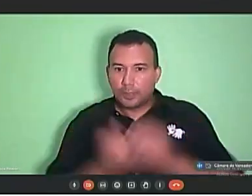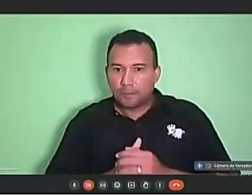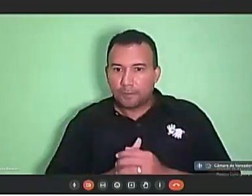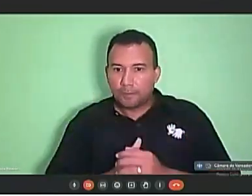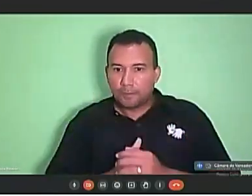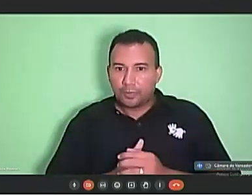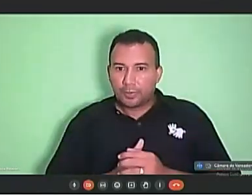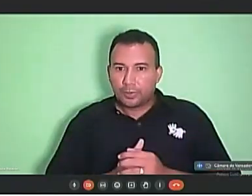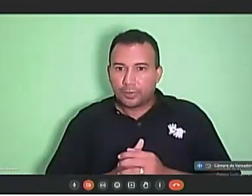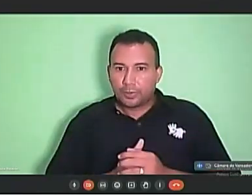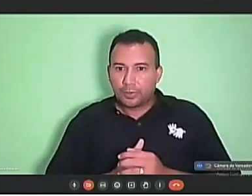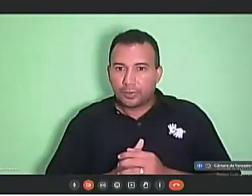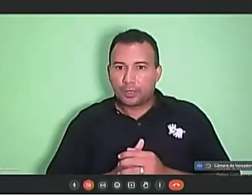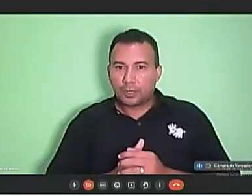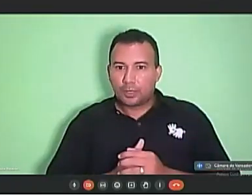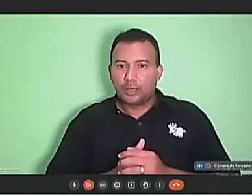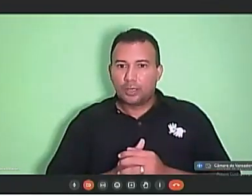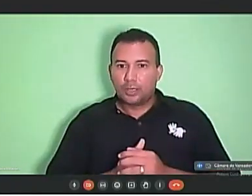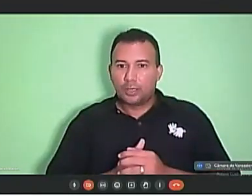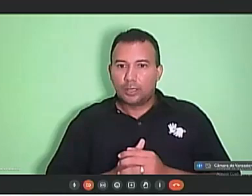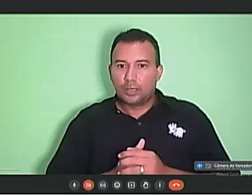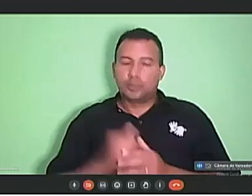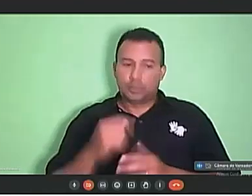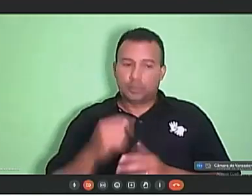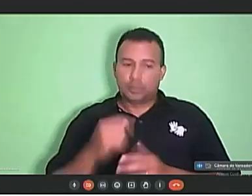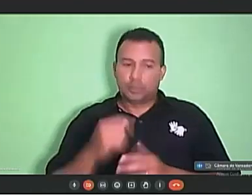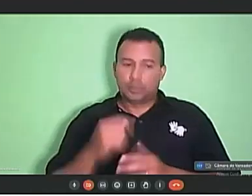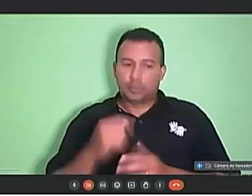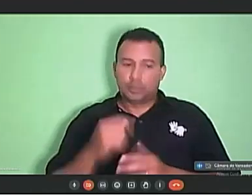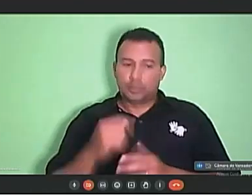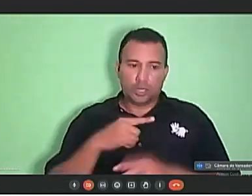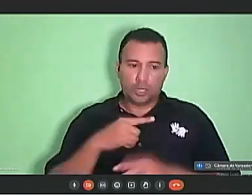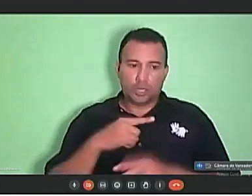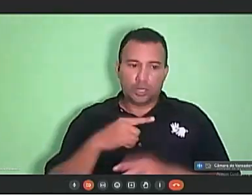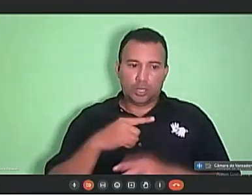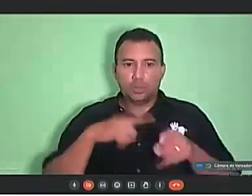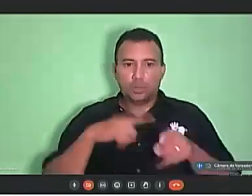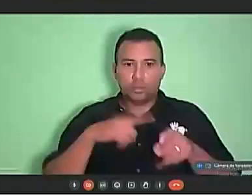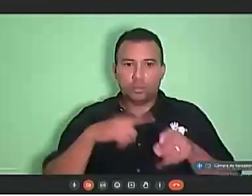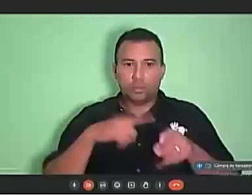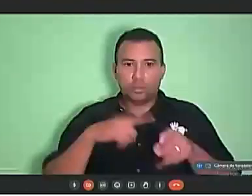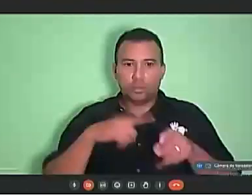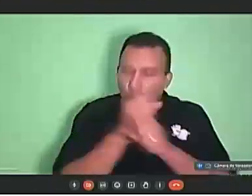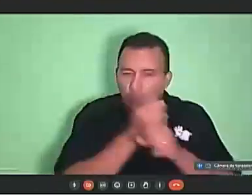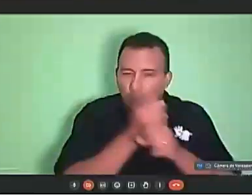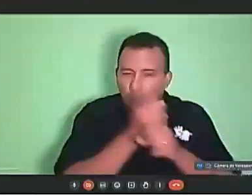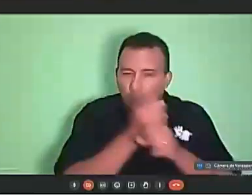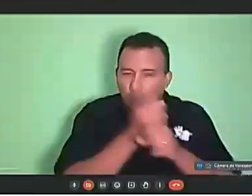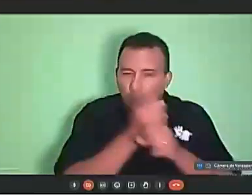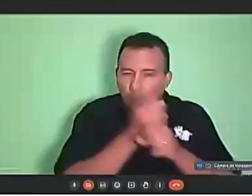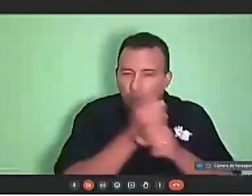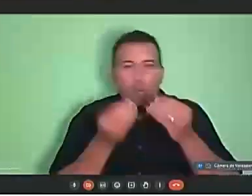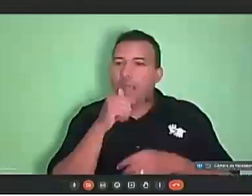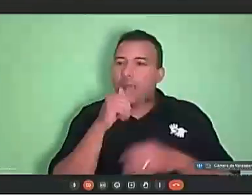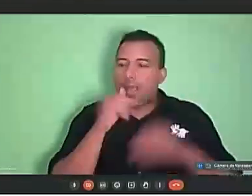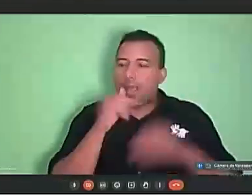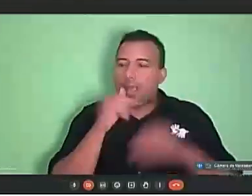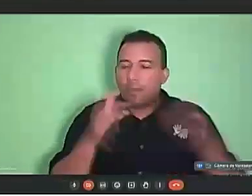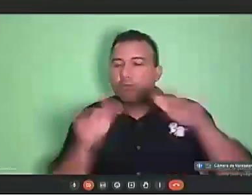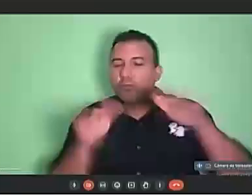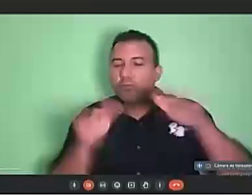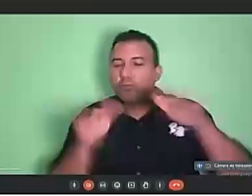cada fatia do pão de forma, o computador vem fazendo milhares de contas matemáticas para modelar como é que a água se comporta.